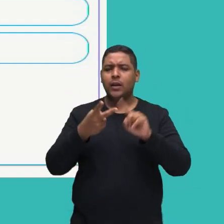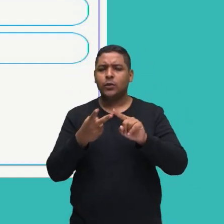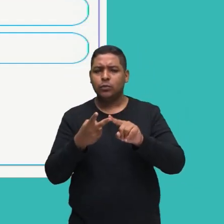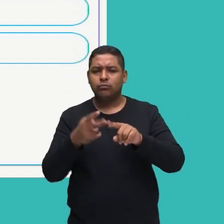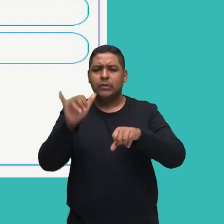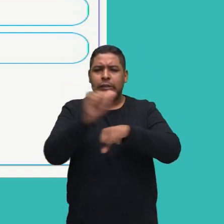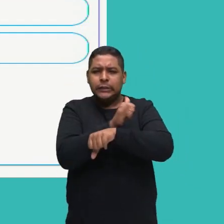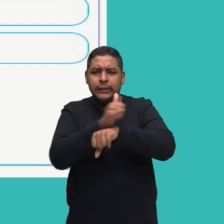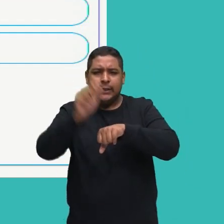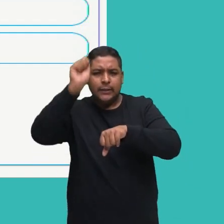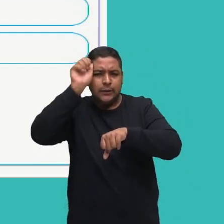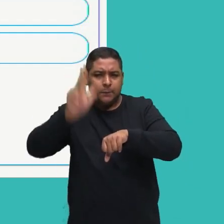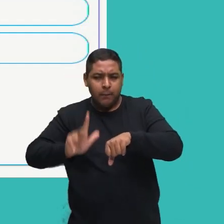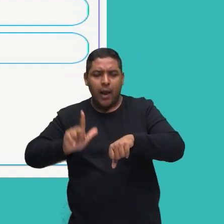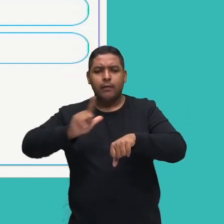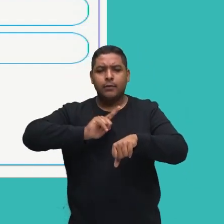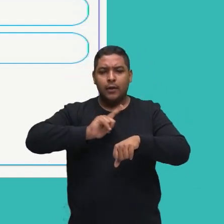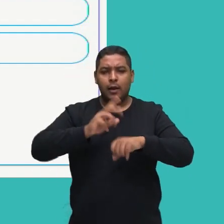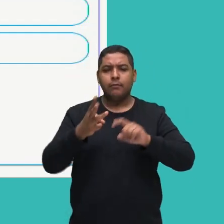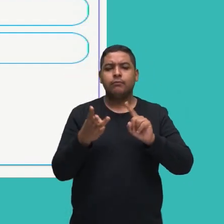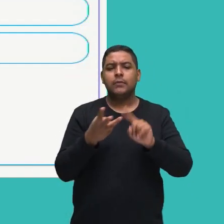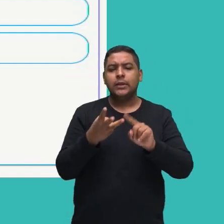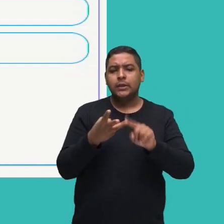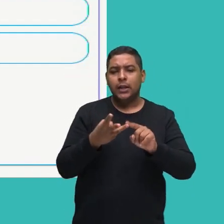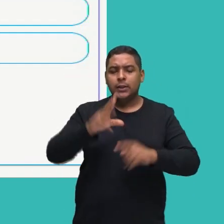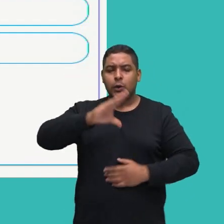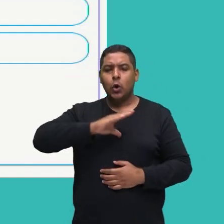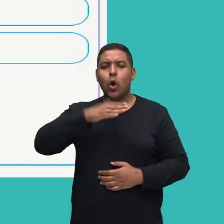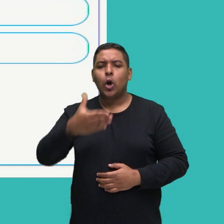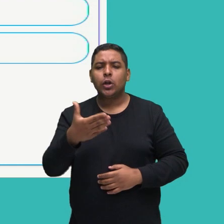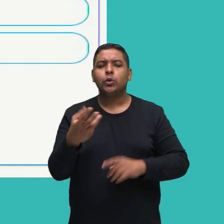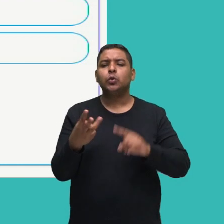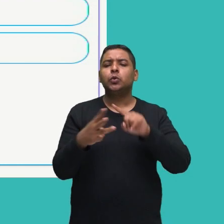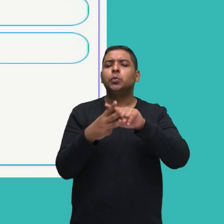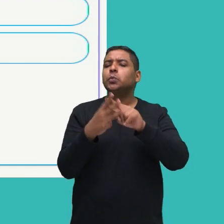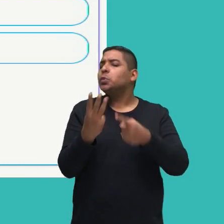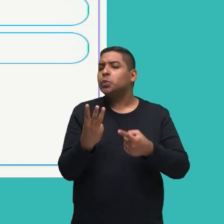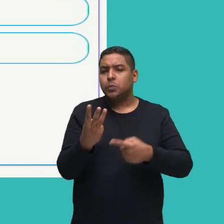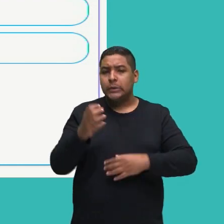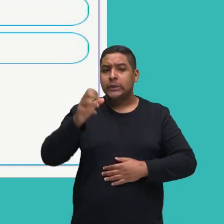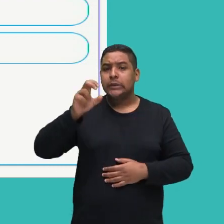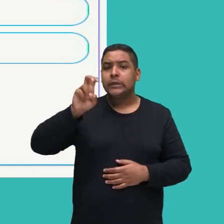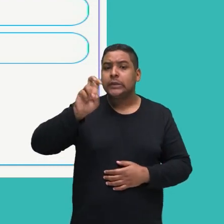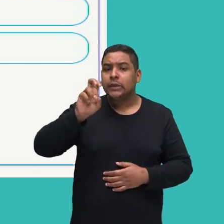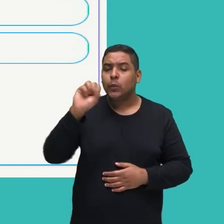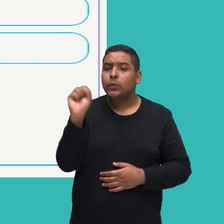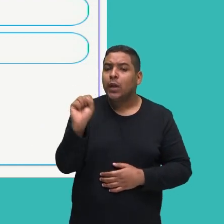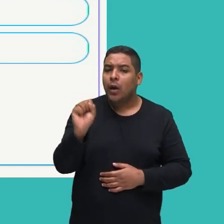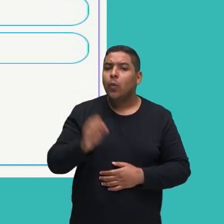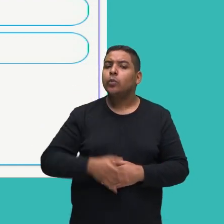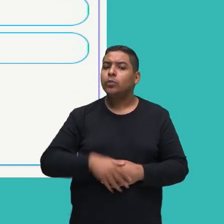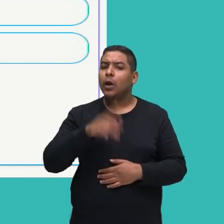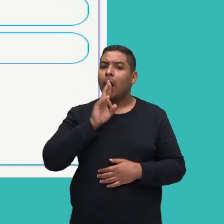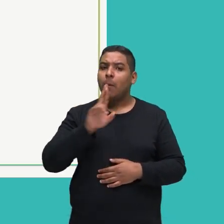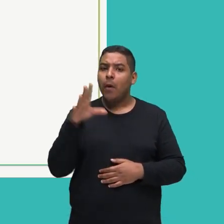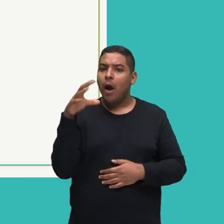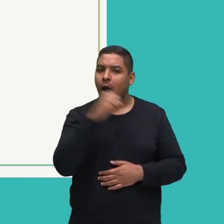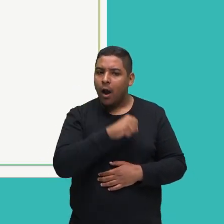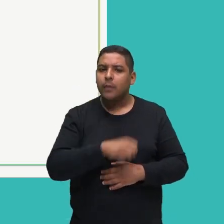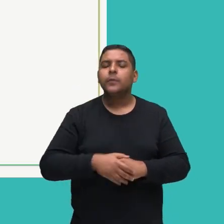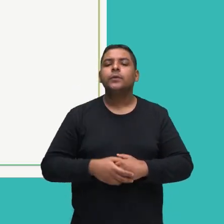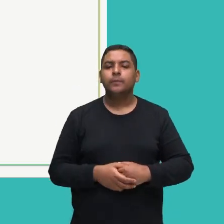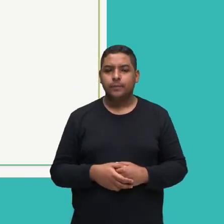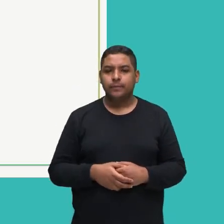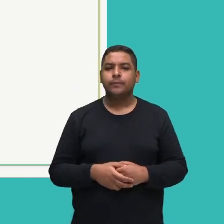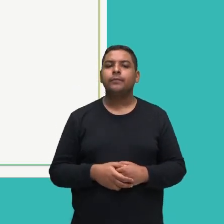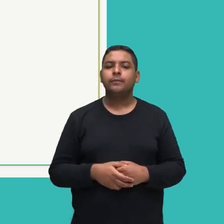né? Minutagem aí, o tempo está encerrando. 5 segundos. Diz para mim o que é